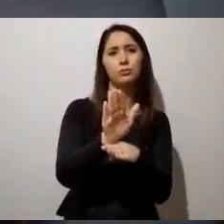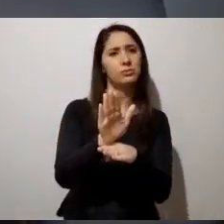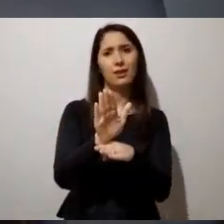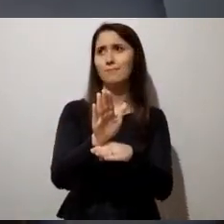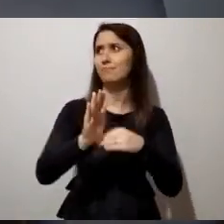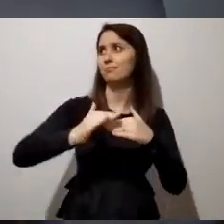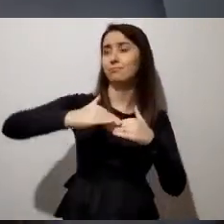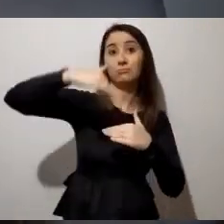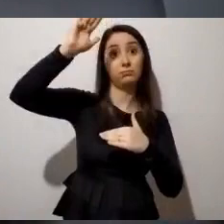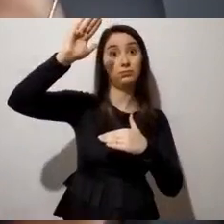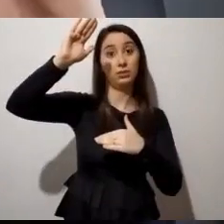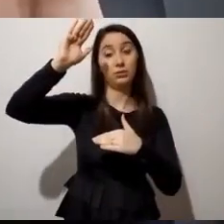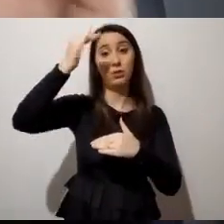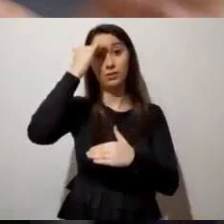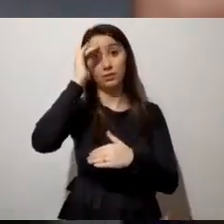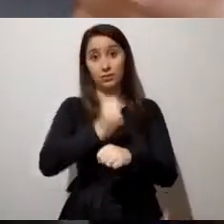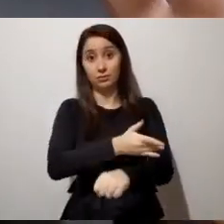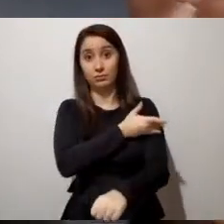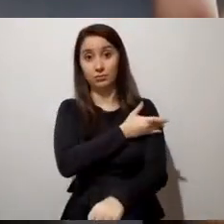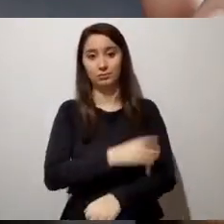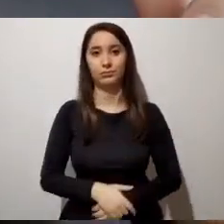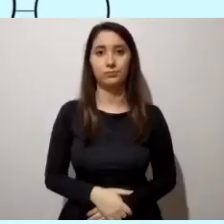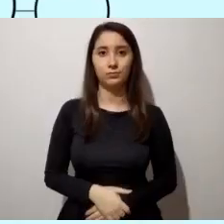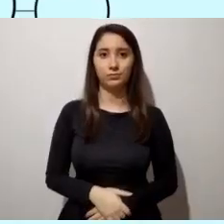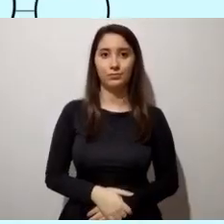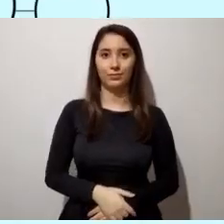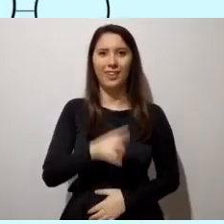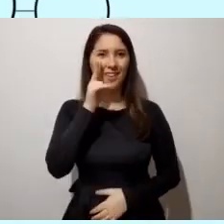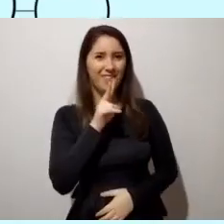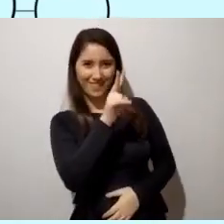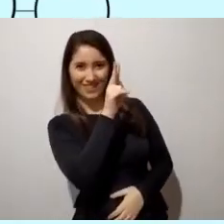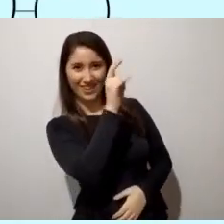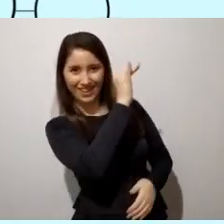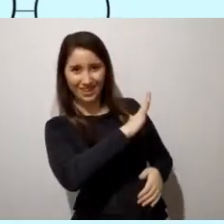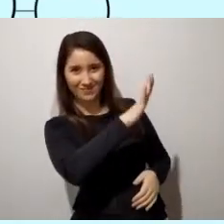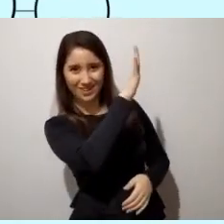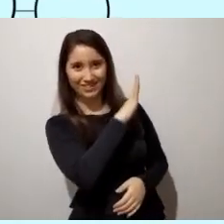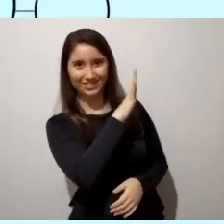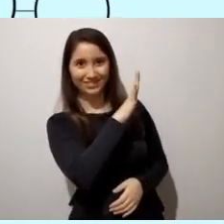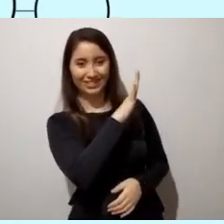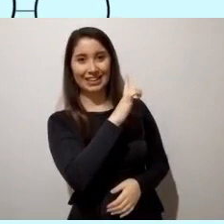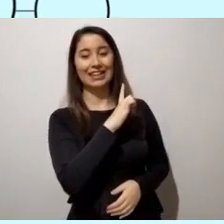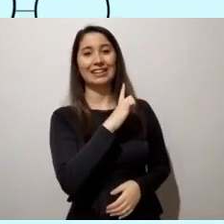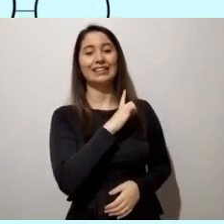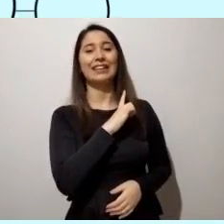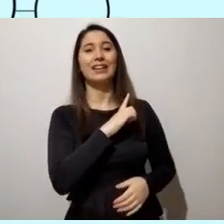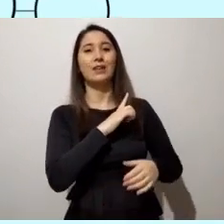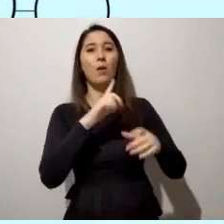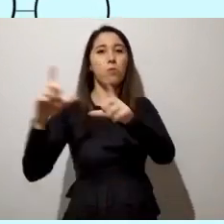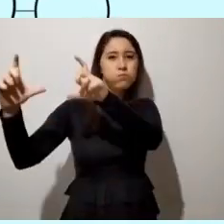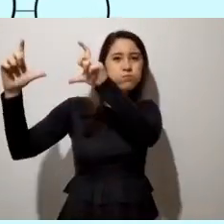processo de entender as suas emoções. Tá vendo essa imagem aqui na tela? Nesse círculo bem grande aqui do meio, você